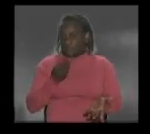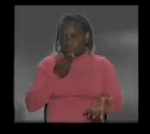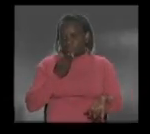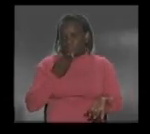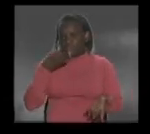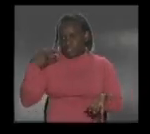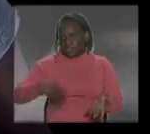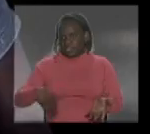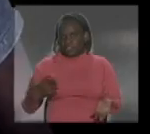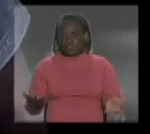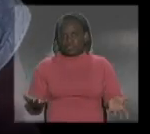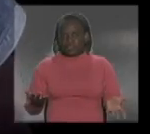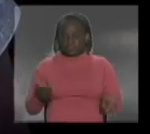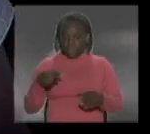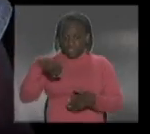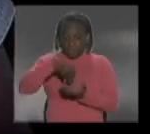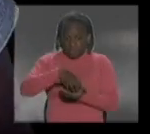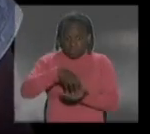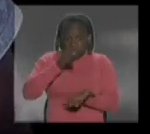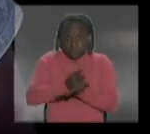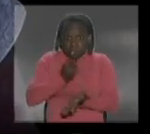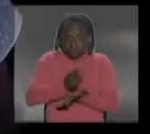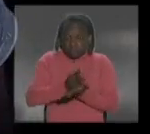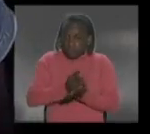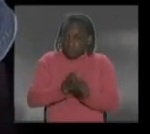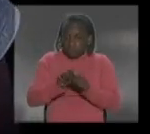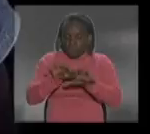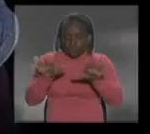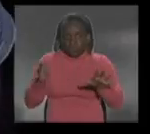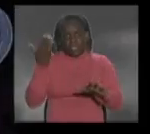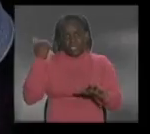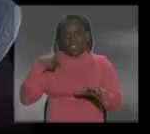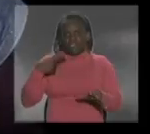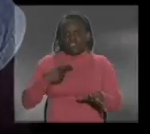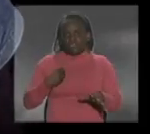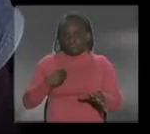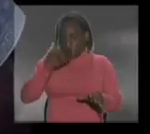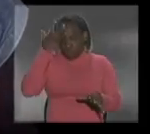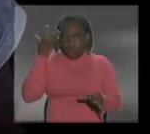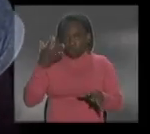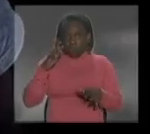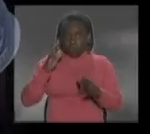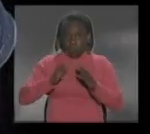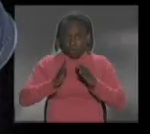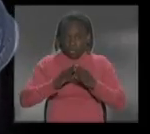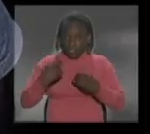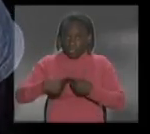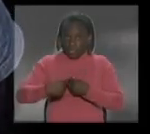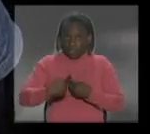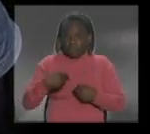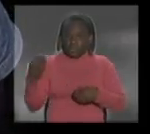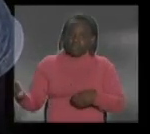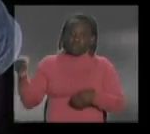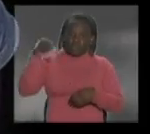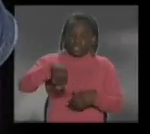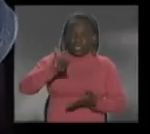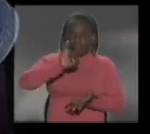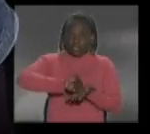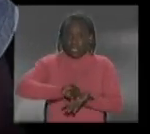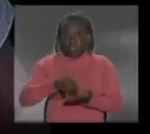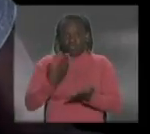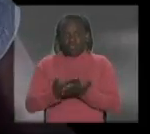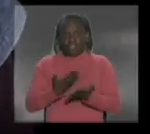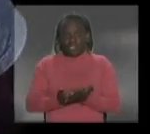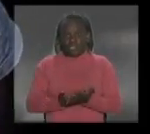inegável, né? A descentralização, né? Quer dizer, eu sou da época que as pessoas que moravam no interior tinham que vir para as capitais estudar.